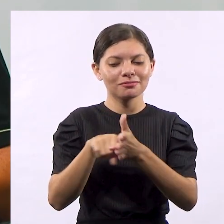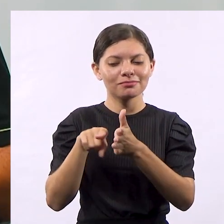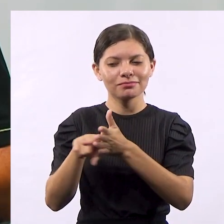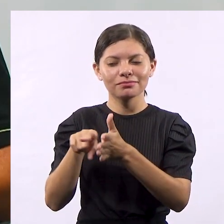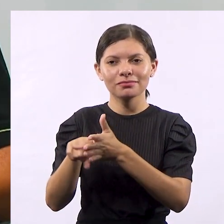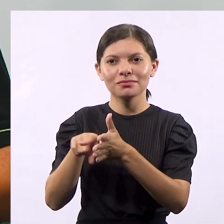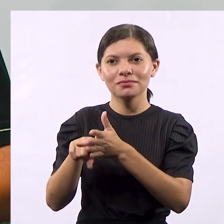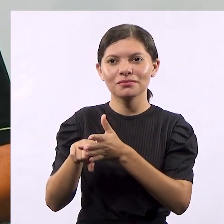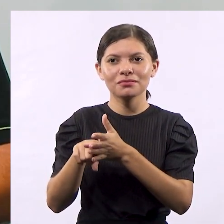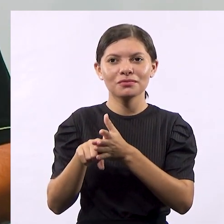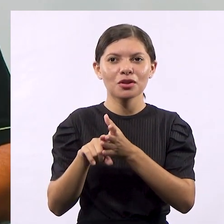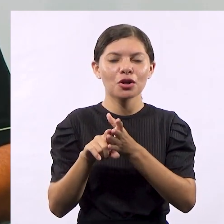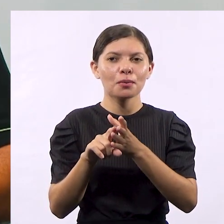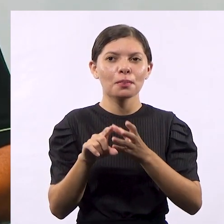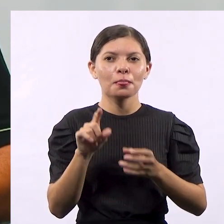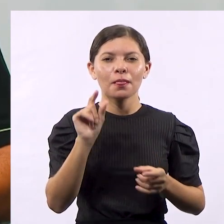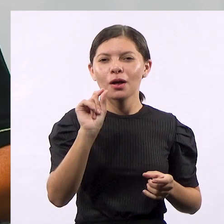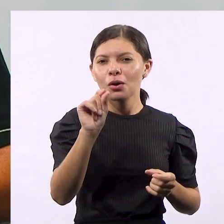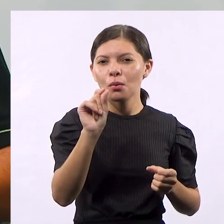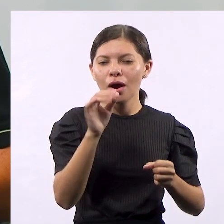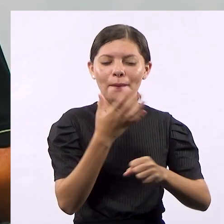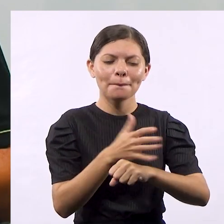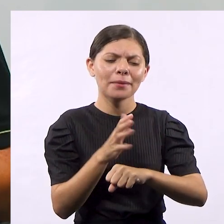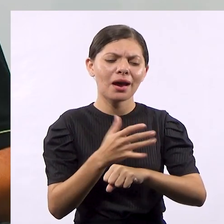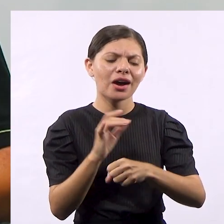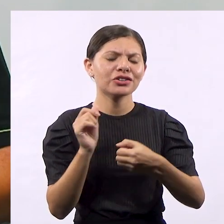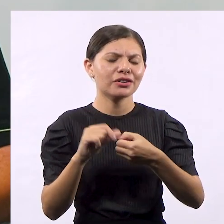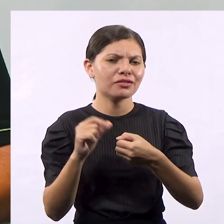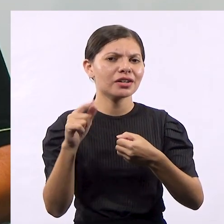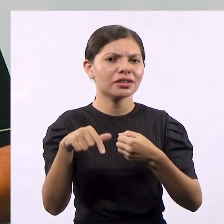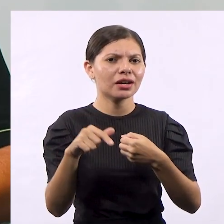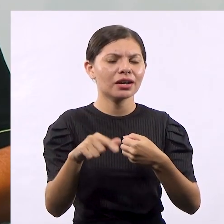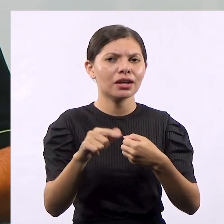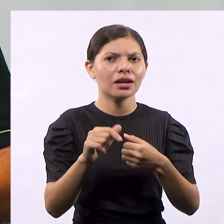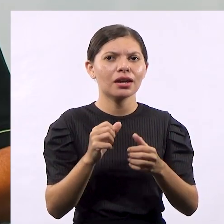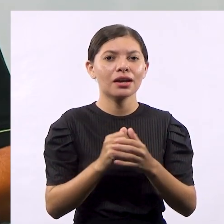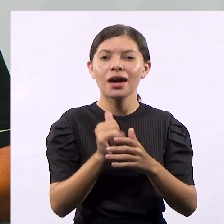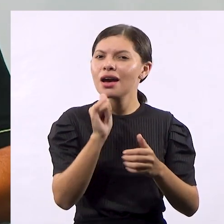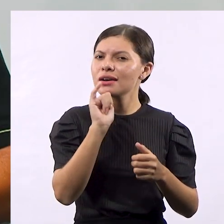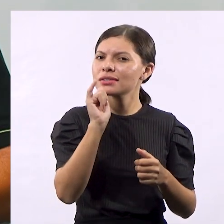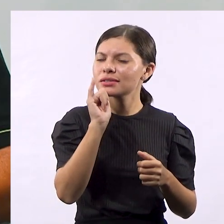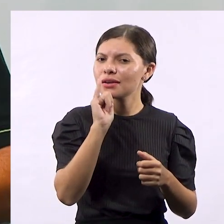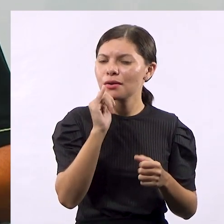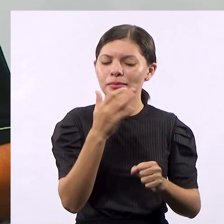tipo, quais práticas são realizadas, dê exemplos de práticas que são